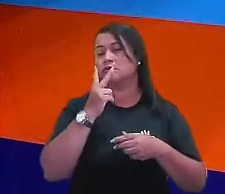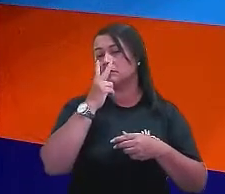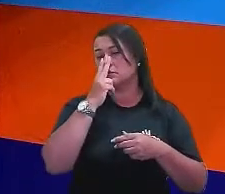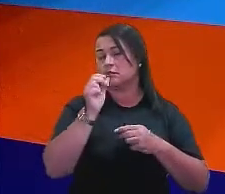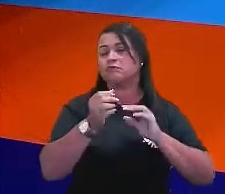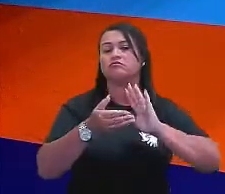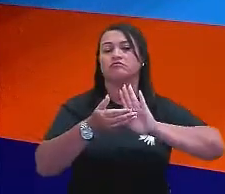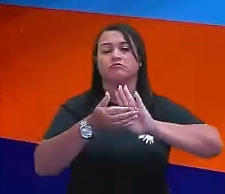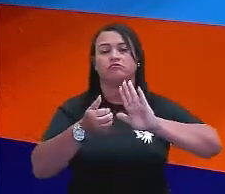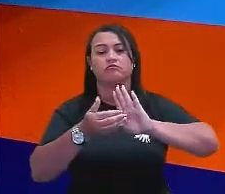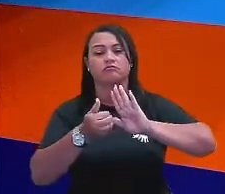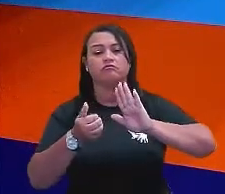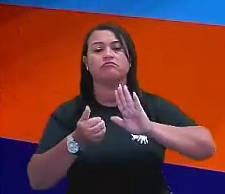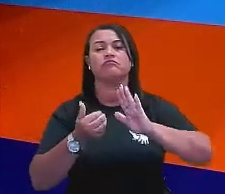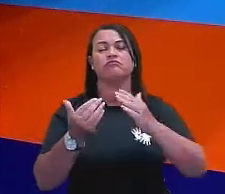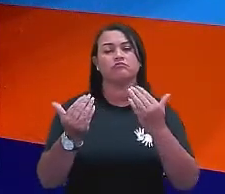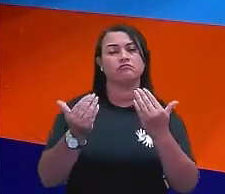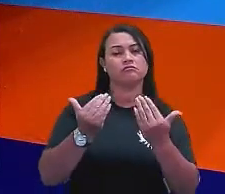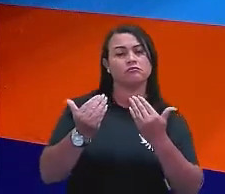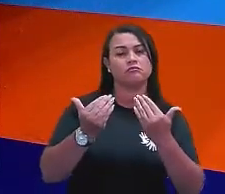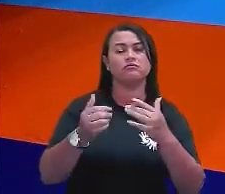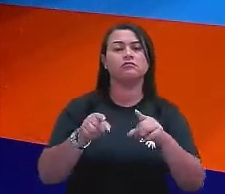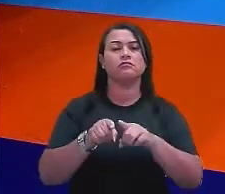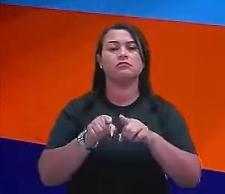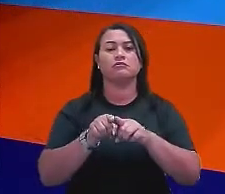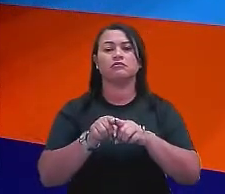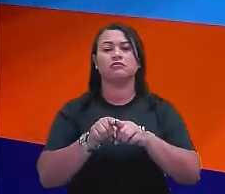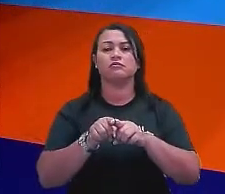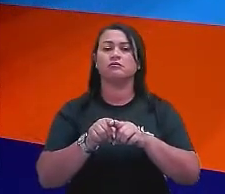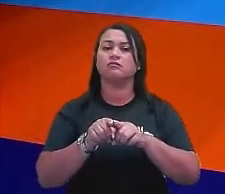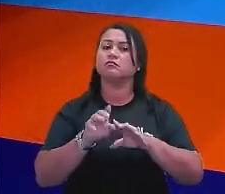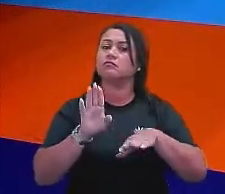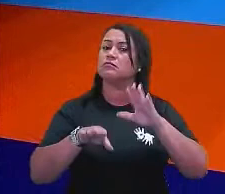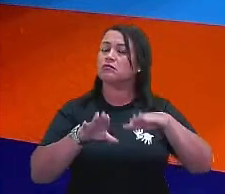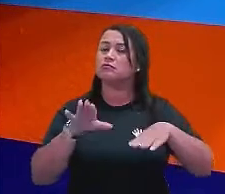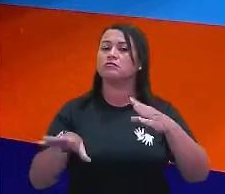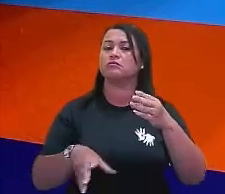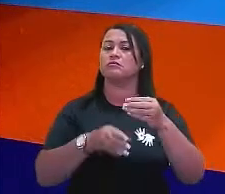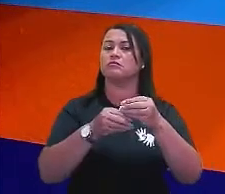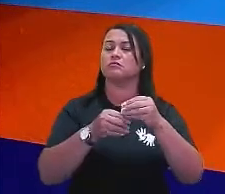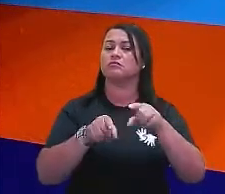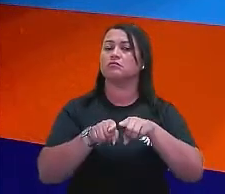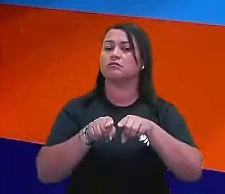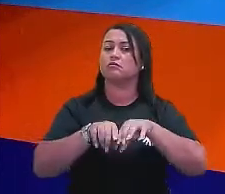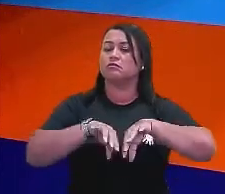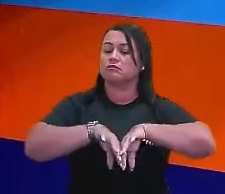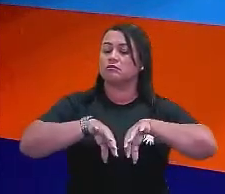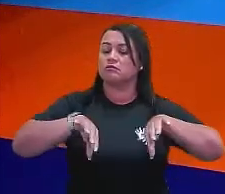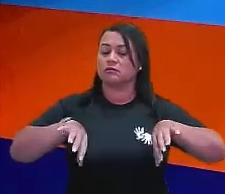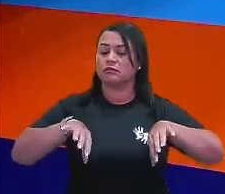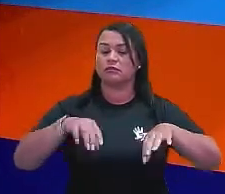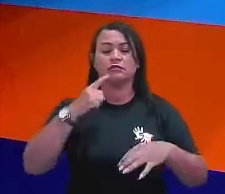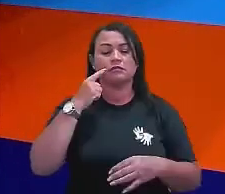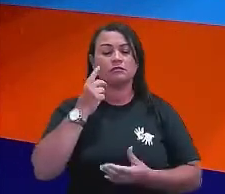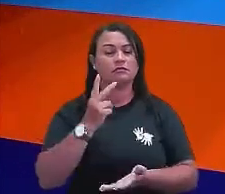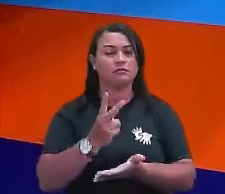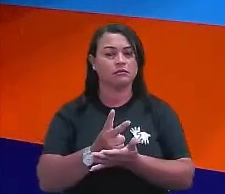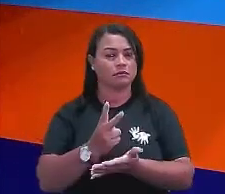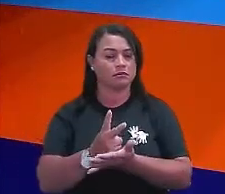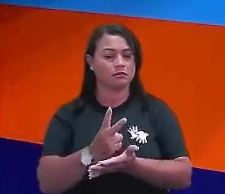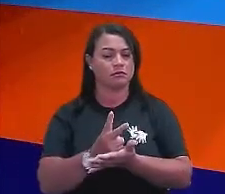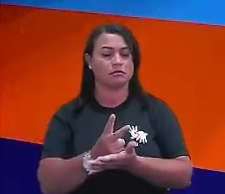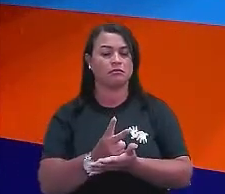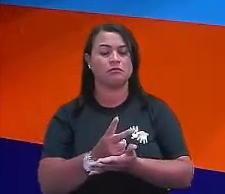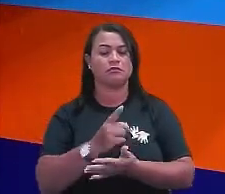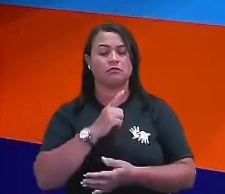De tirar, de comparar, de completar e de separar, tá bom? Então, toda vez que a